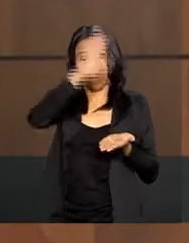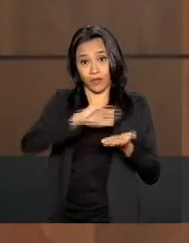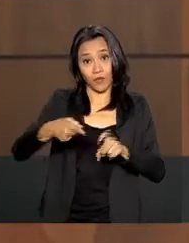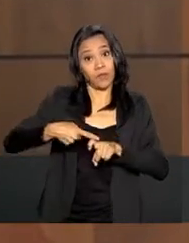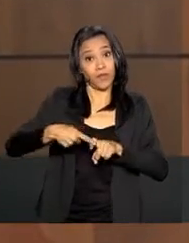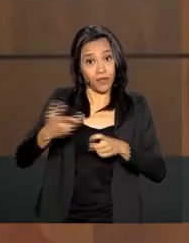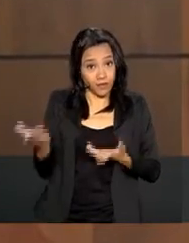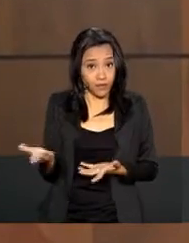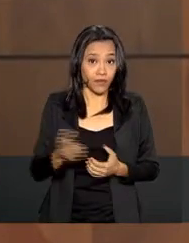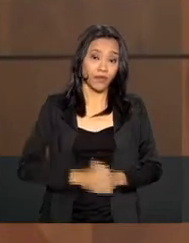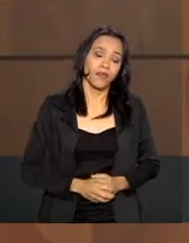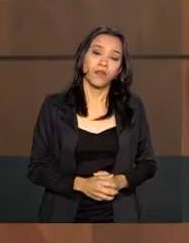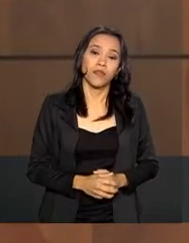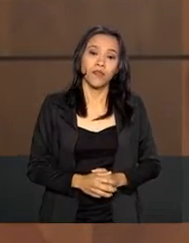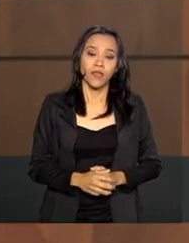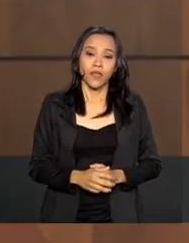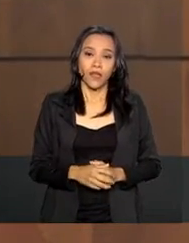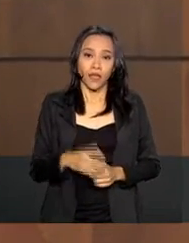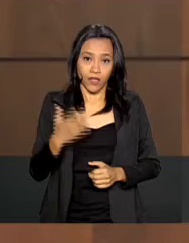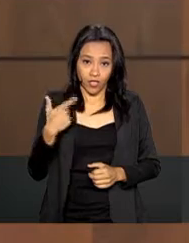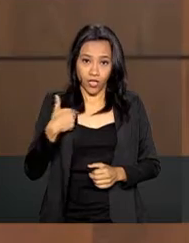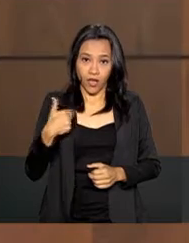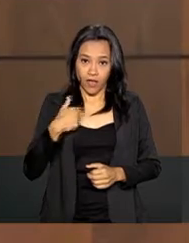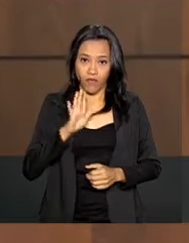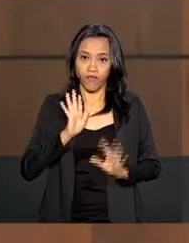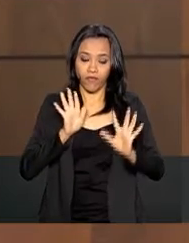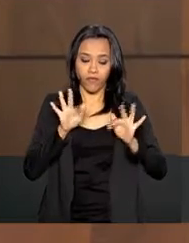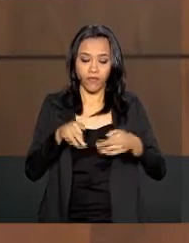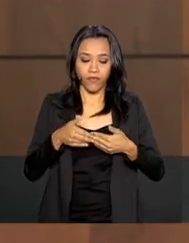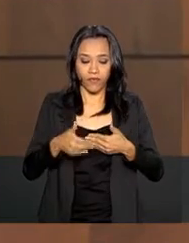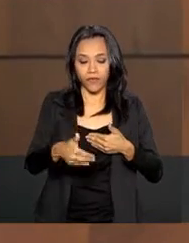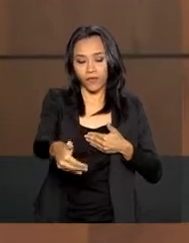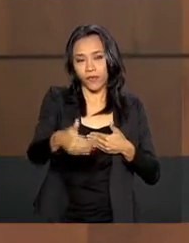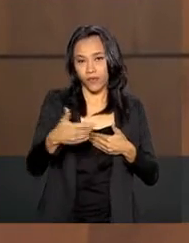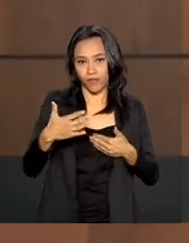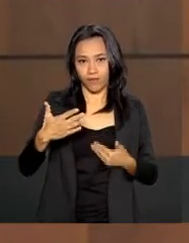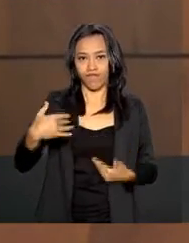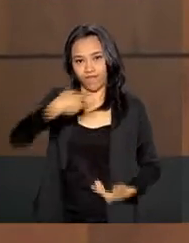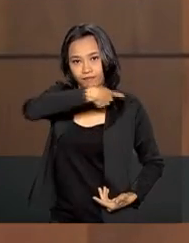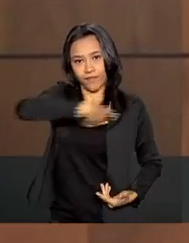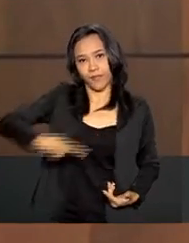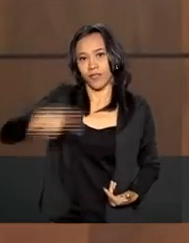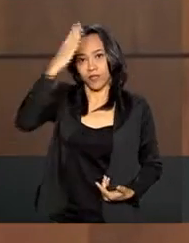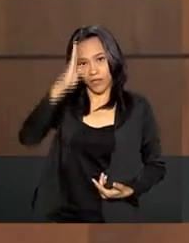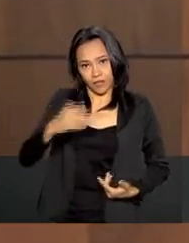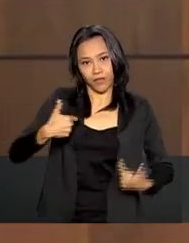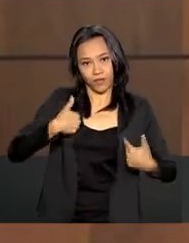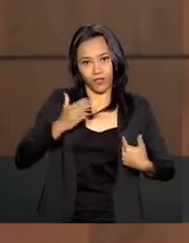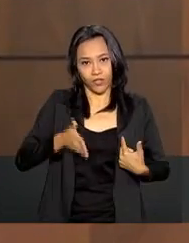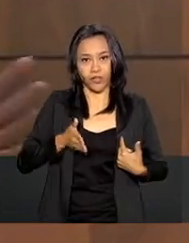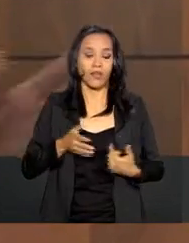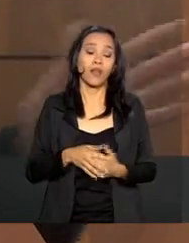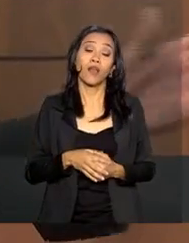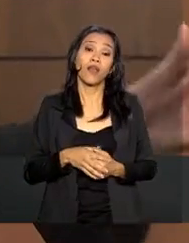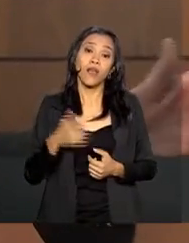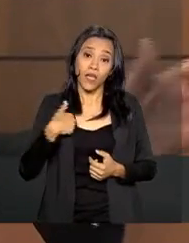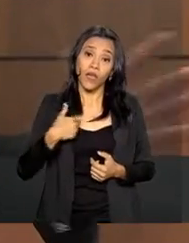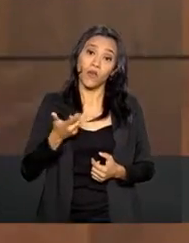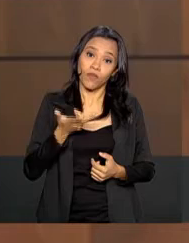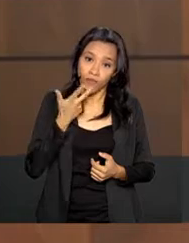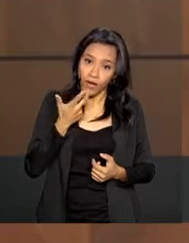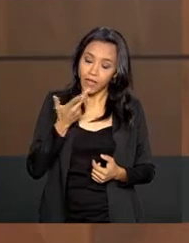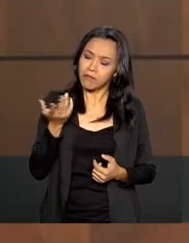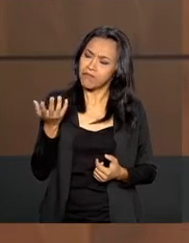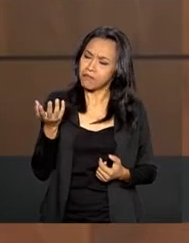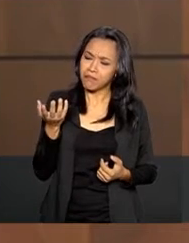essa embargo estar terminando meu mandato eu quero dar por enquanto esse aval enquanto perdurar eu diria seria